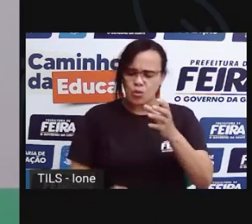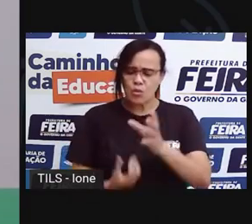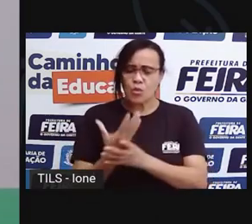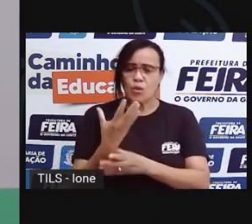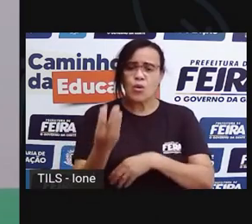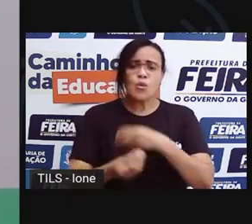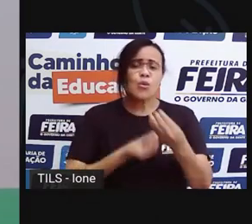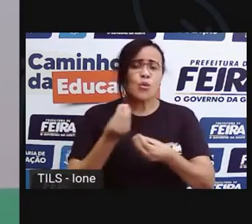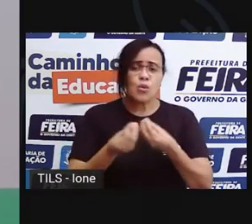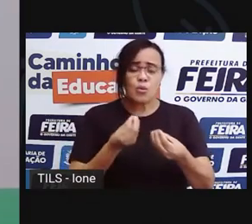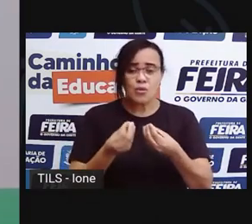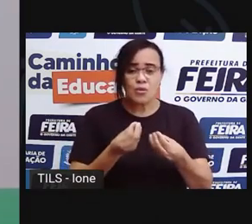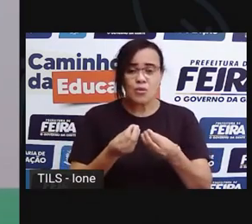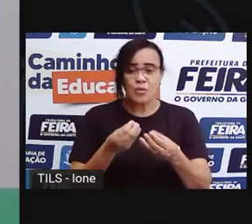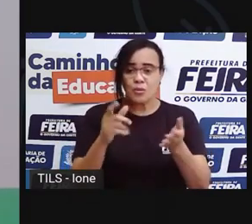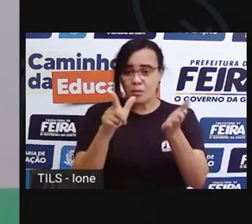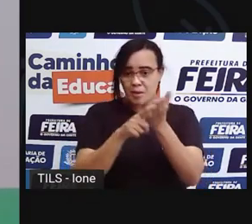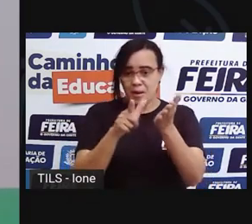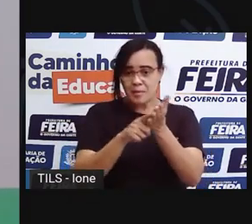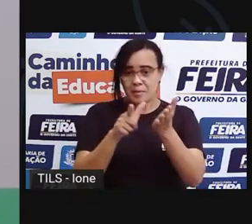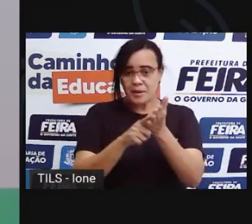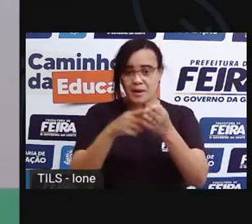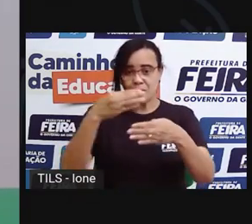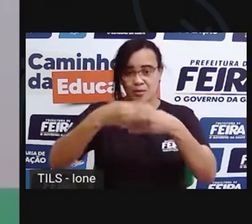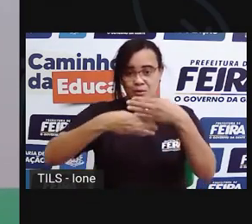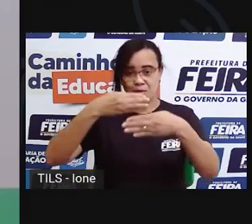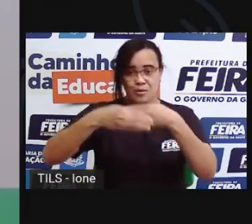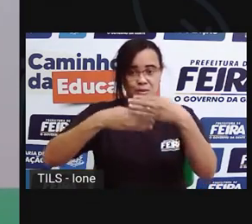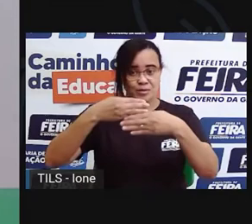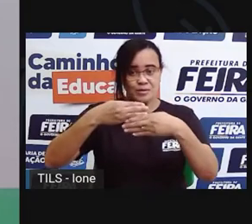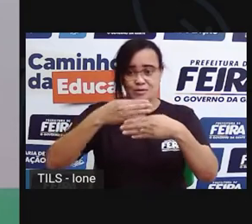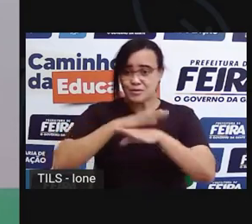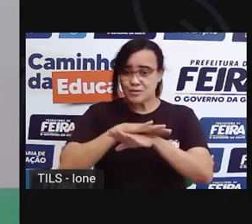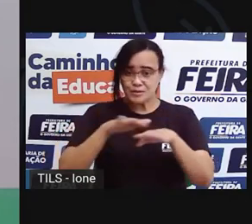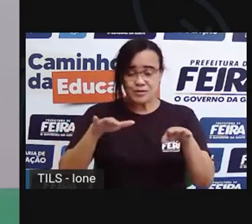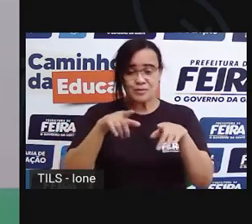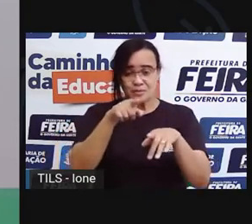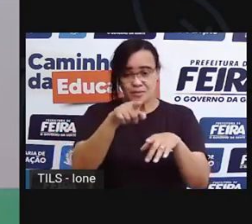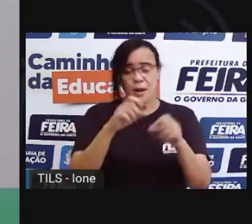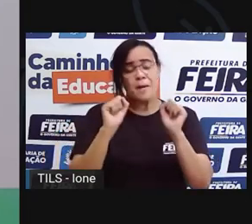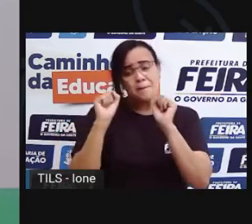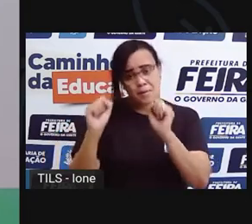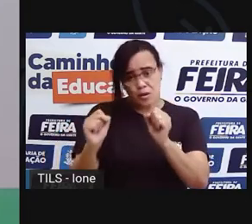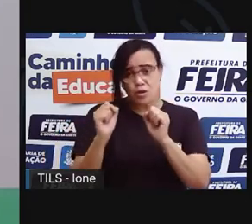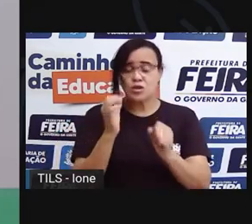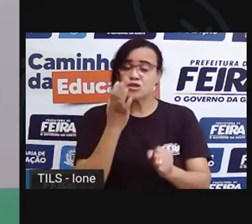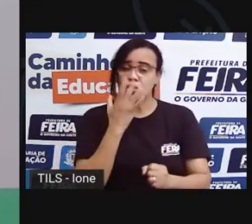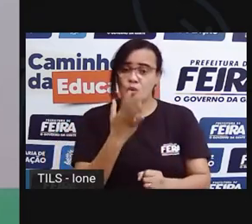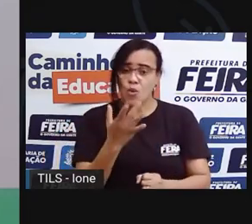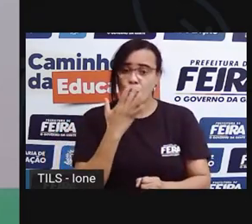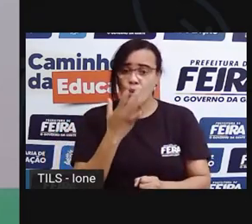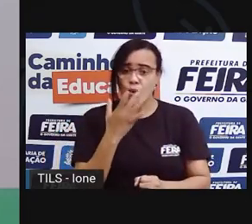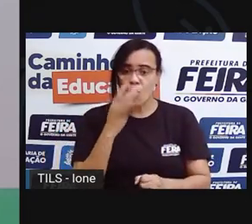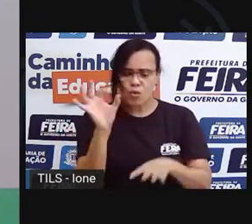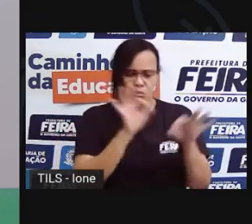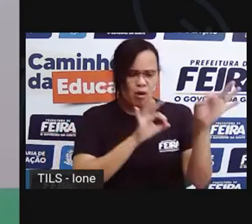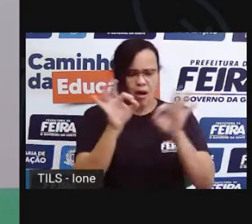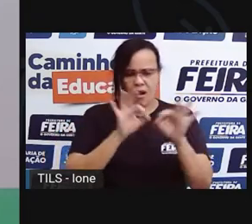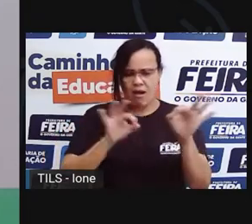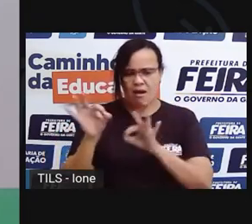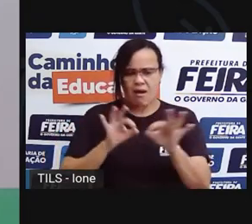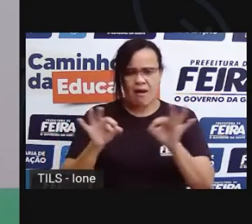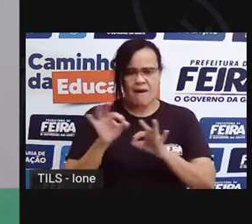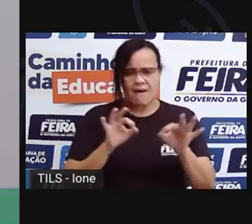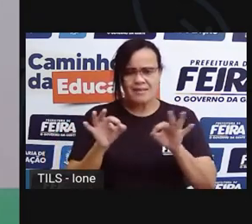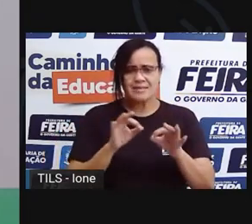fez colar papel, o rolo de papel, né? A gente poderia ter colorido, ter enfeitado, né? Mas a gente deixou